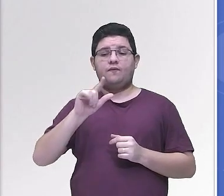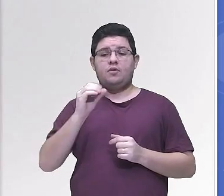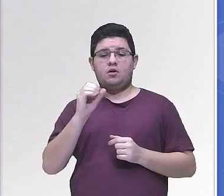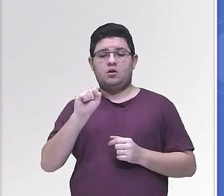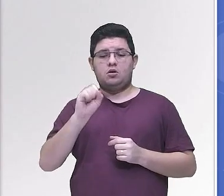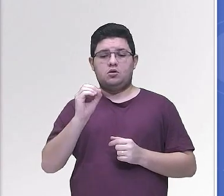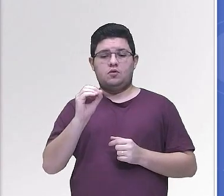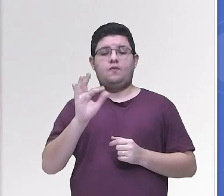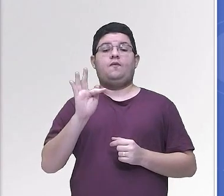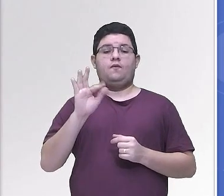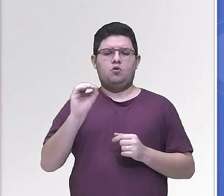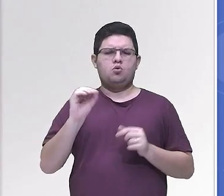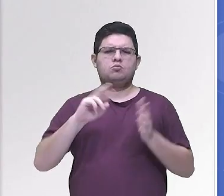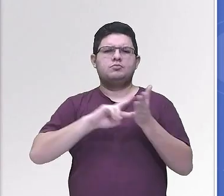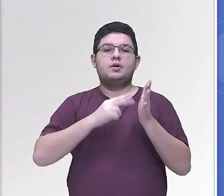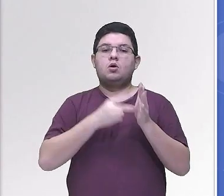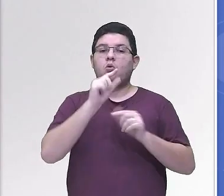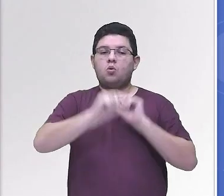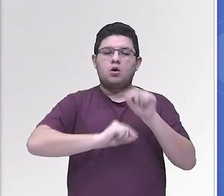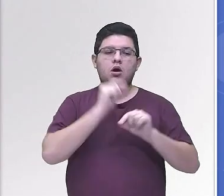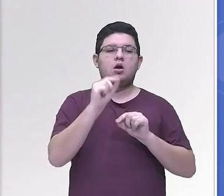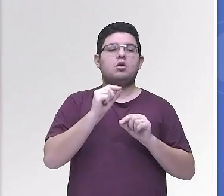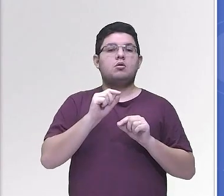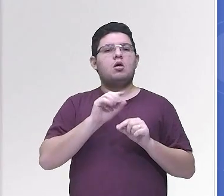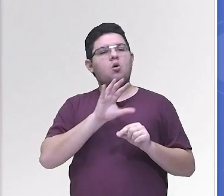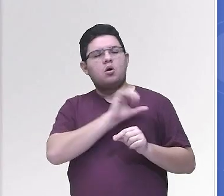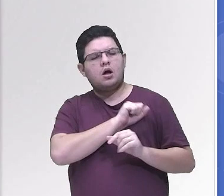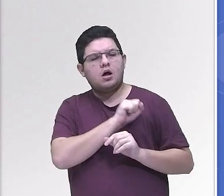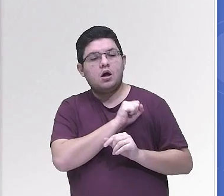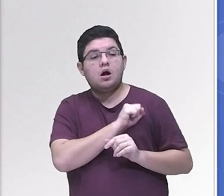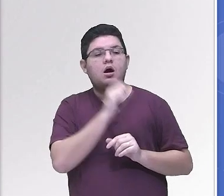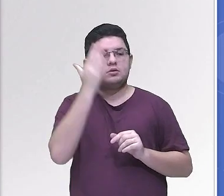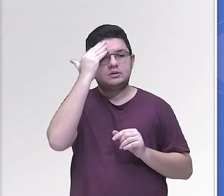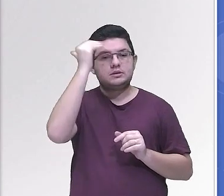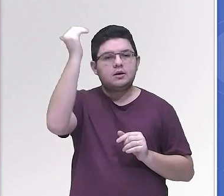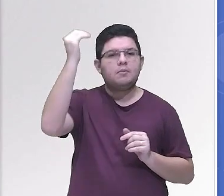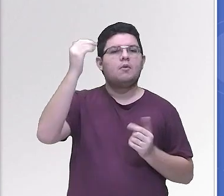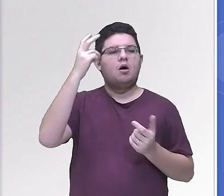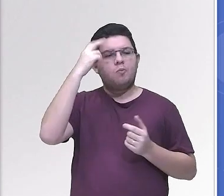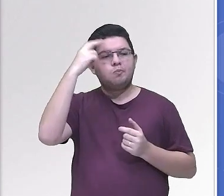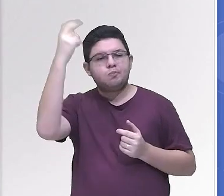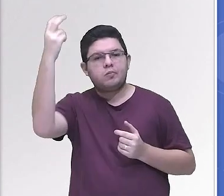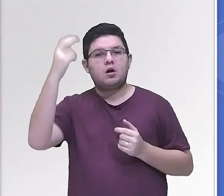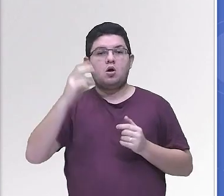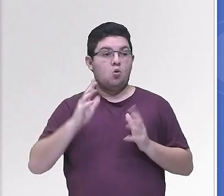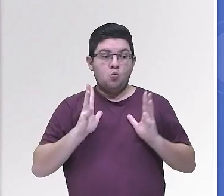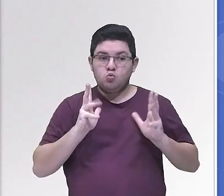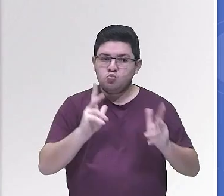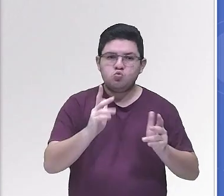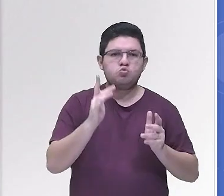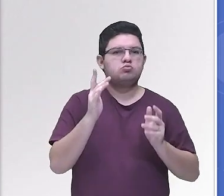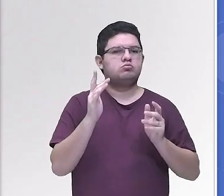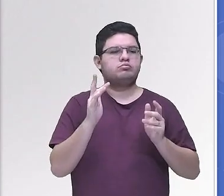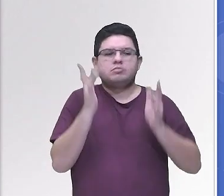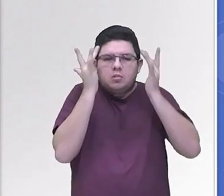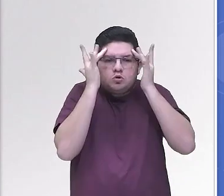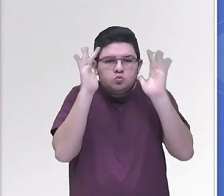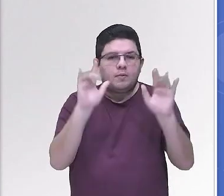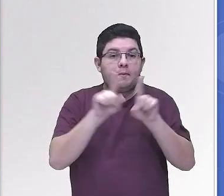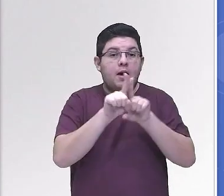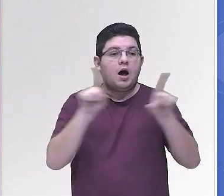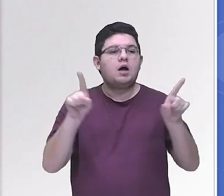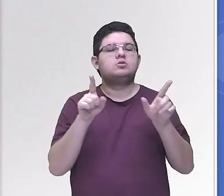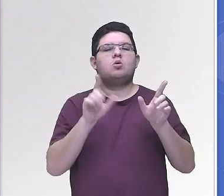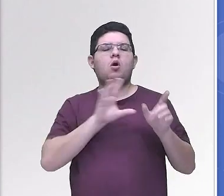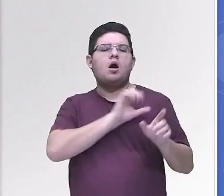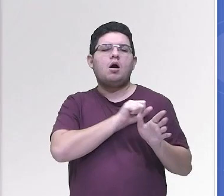eu busco esse conhecimento. E é essa a ideia da filosofia, é essa a ideia do filósofo,